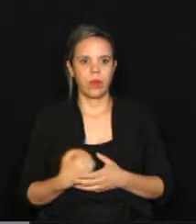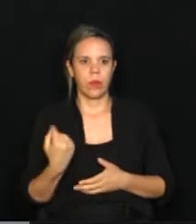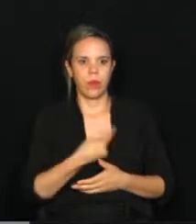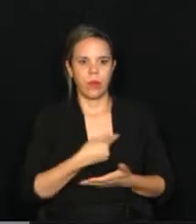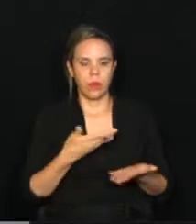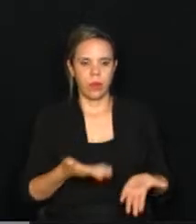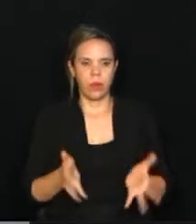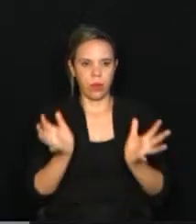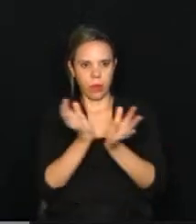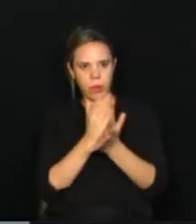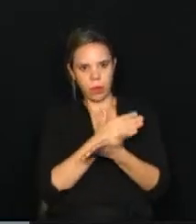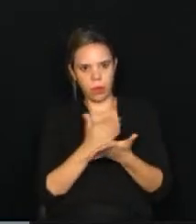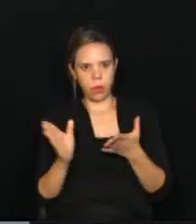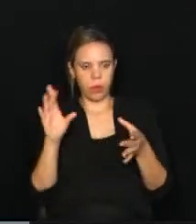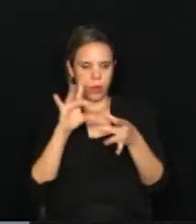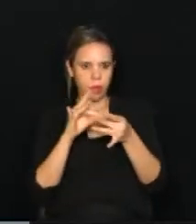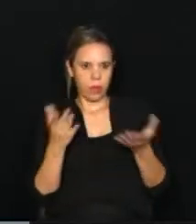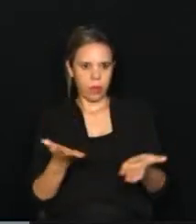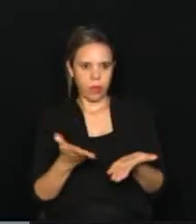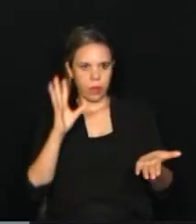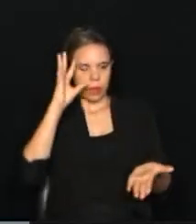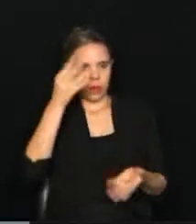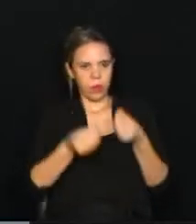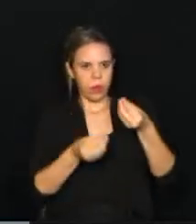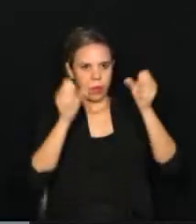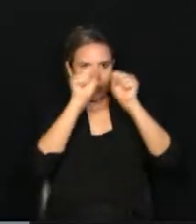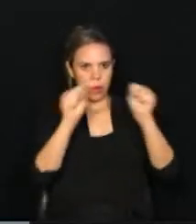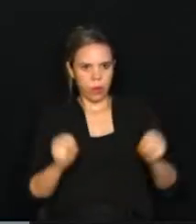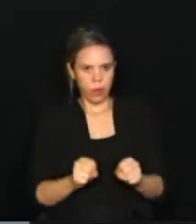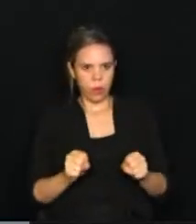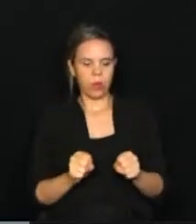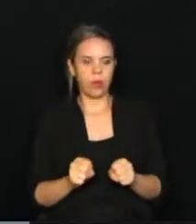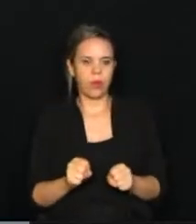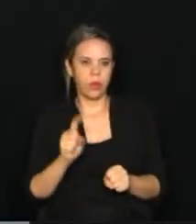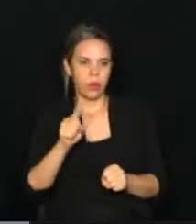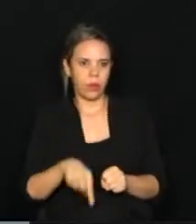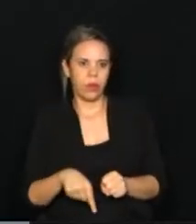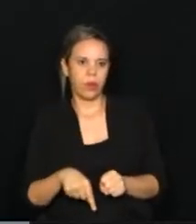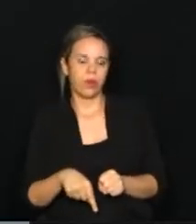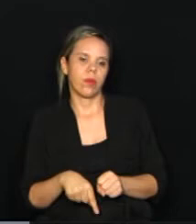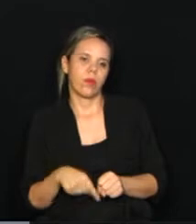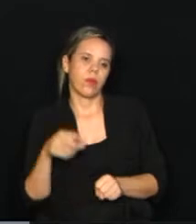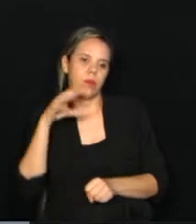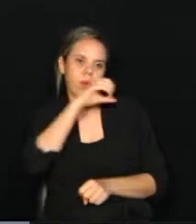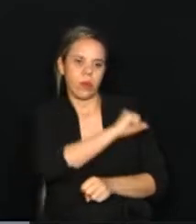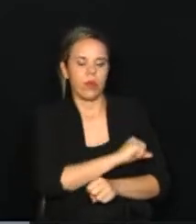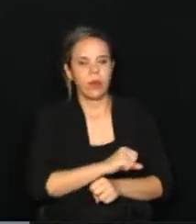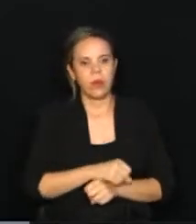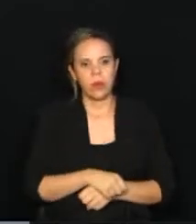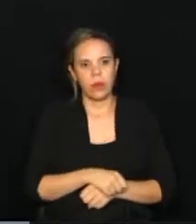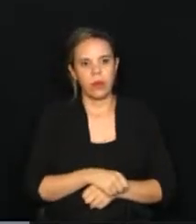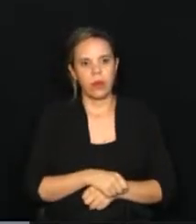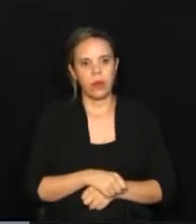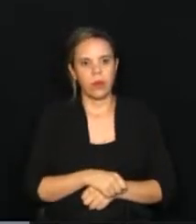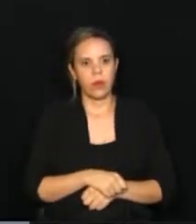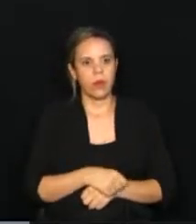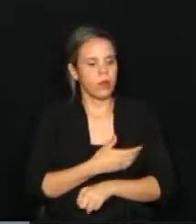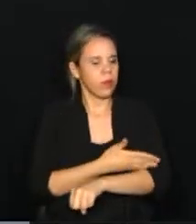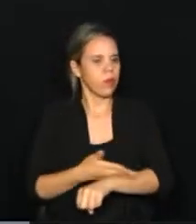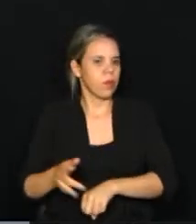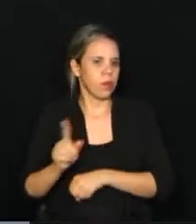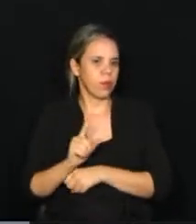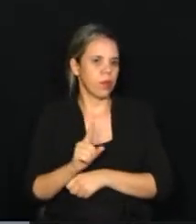o time está começando a encaixar agora, a entender o sistema do Borracha, que é um sistema de jogo mais rápido. A gente não estava tão